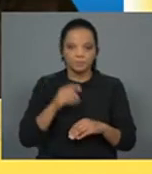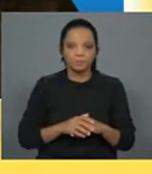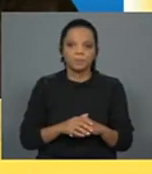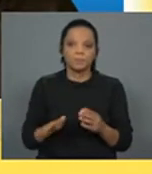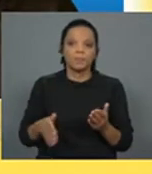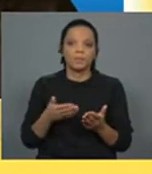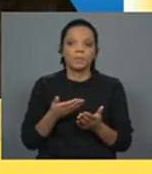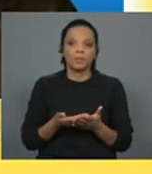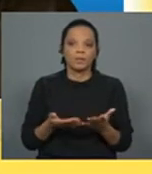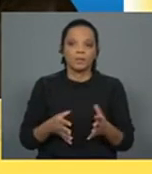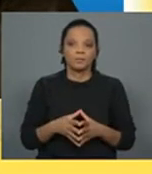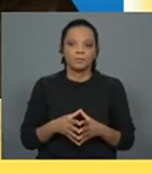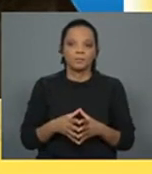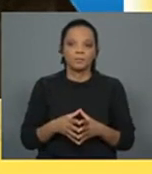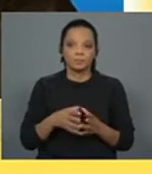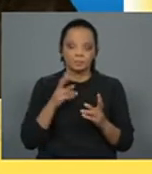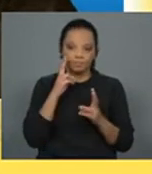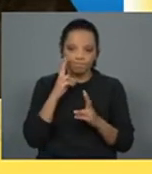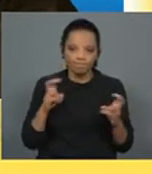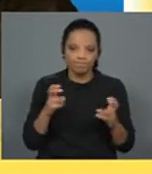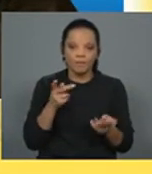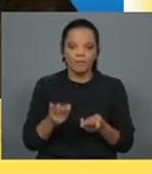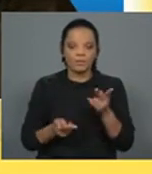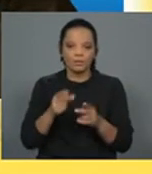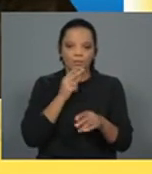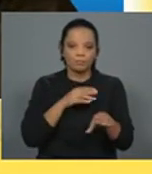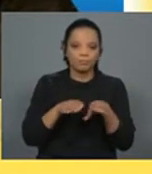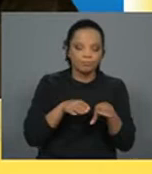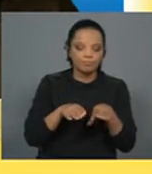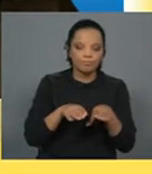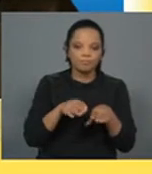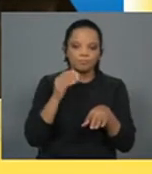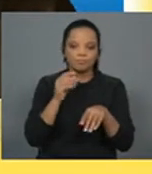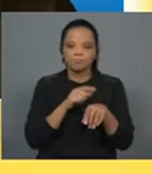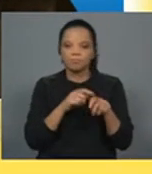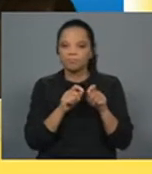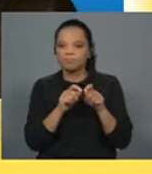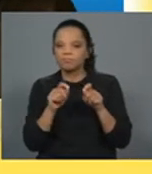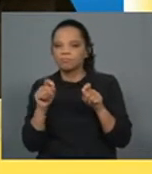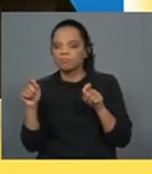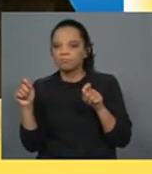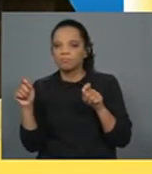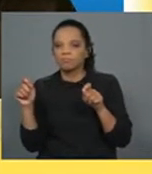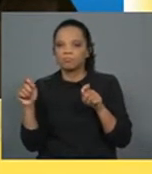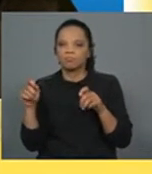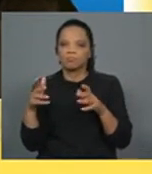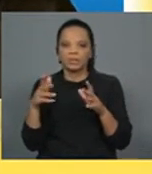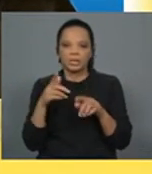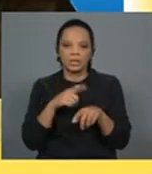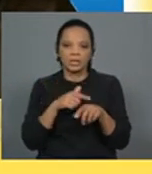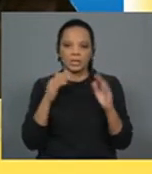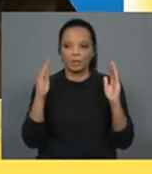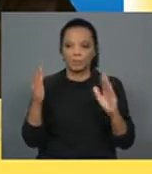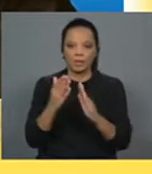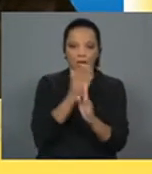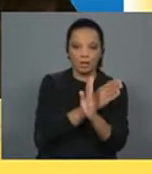a detecção e avaliação do sismo com um determinado período, um determinado intervalo de tempo de